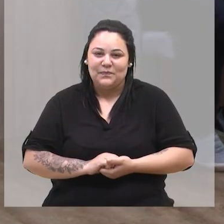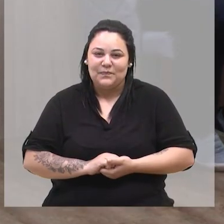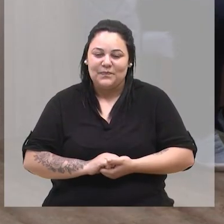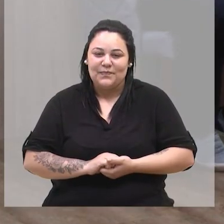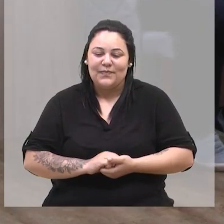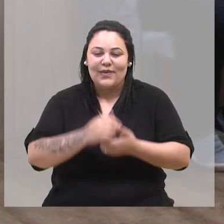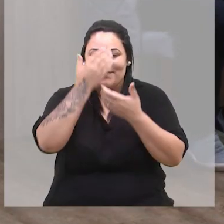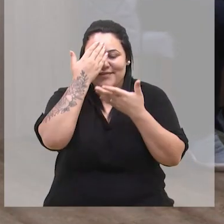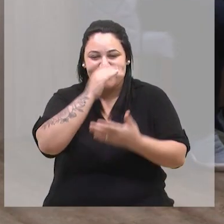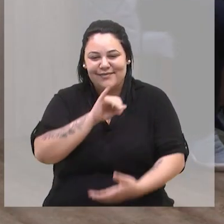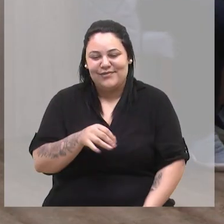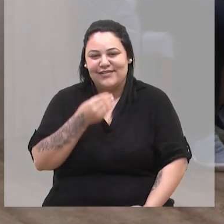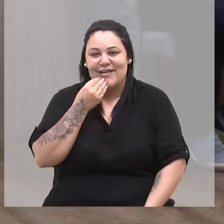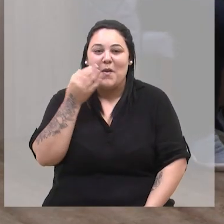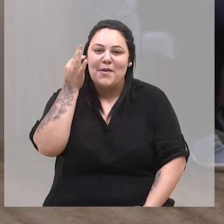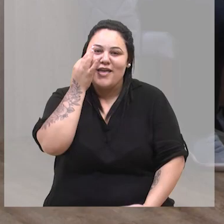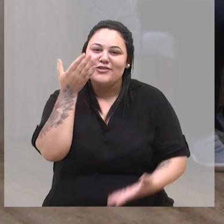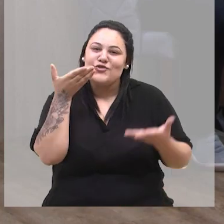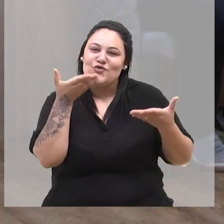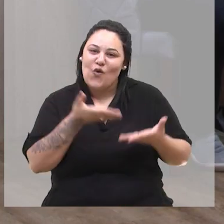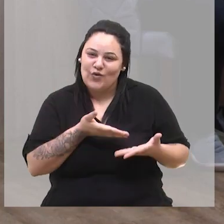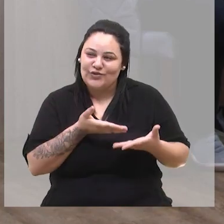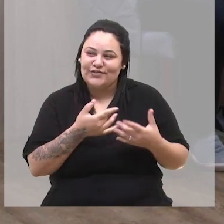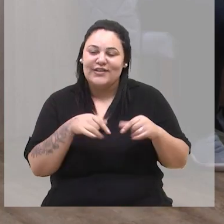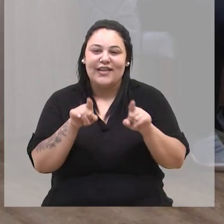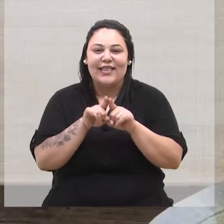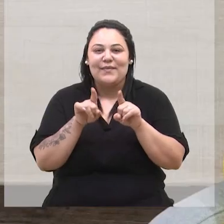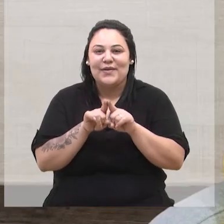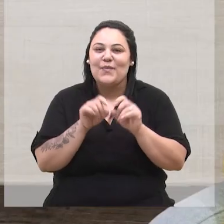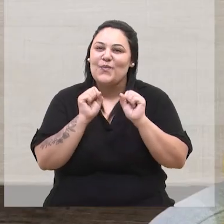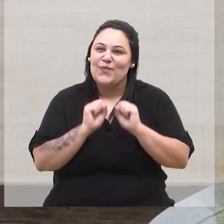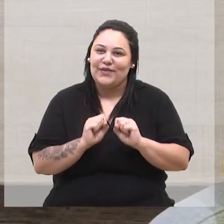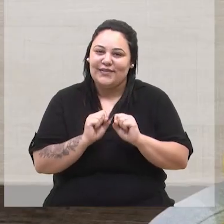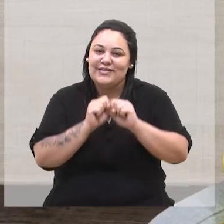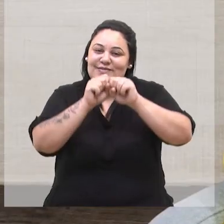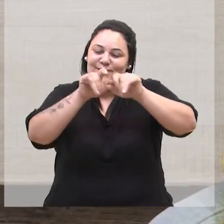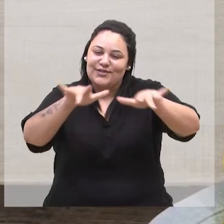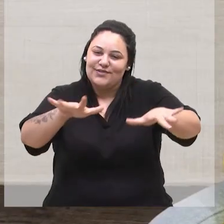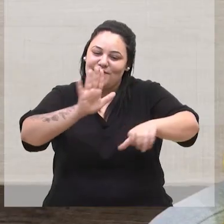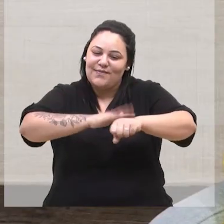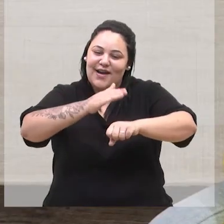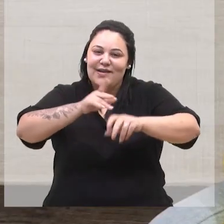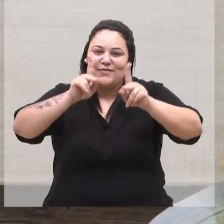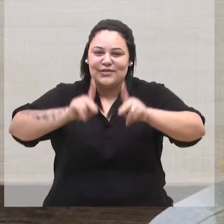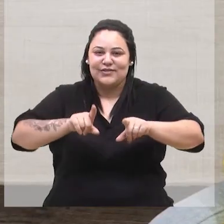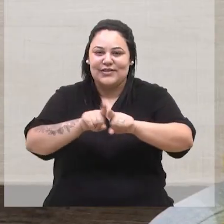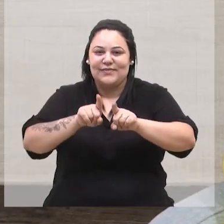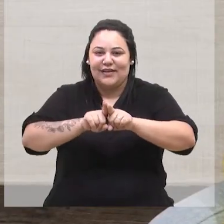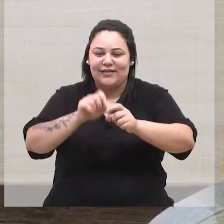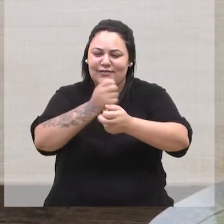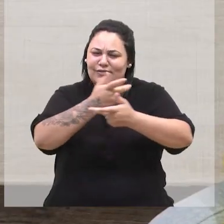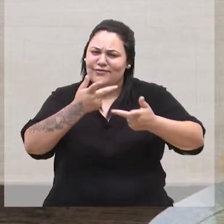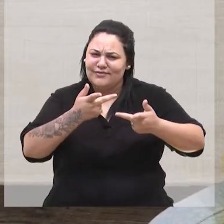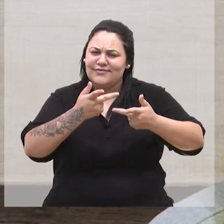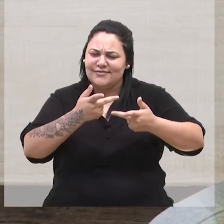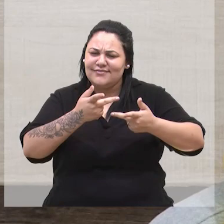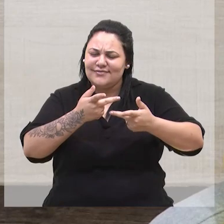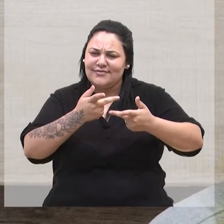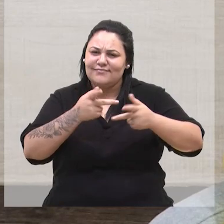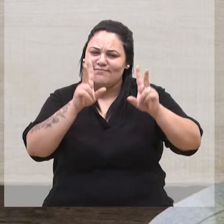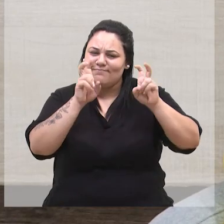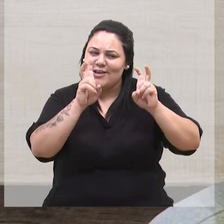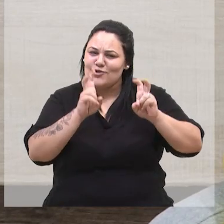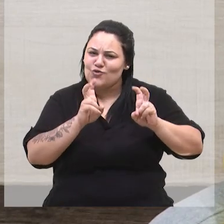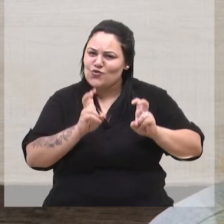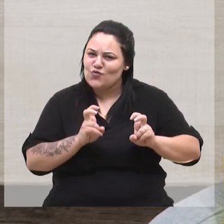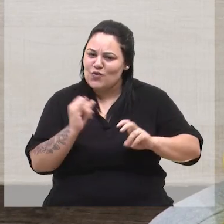pela oportunidade de estar aqui e poder expandir a mais pessoas as questões que estão na obra, porque